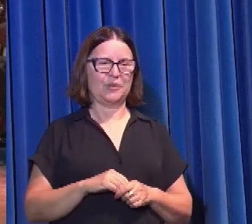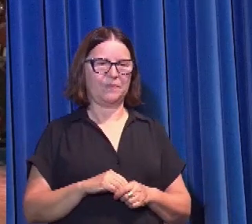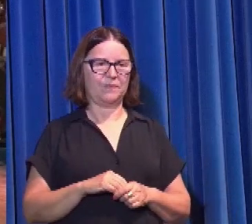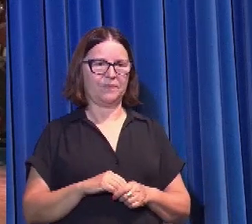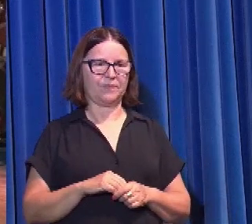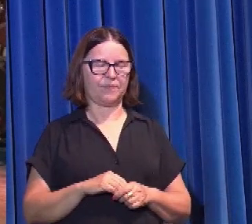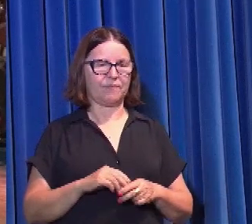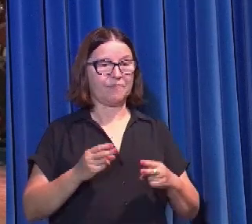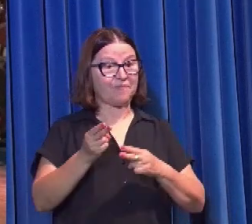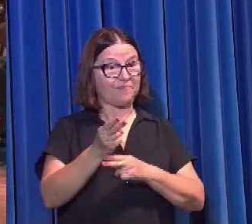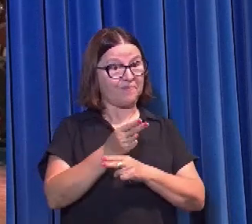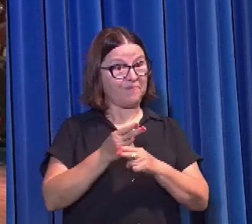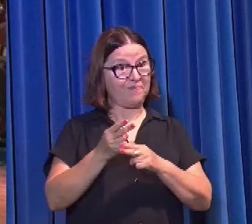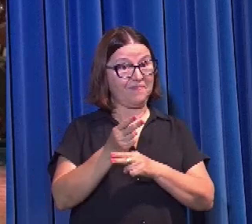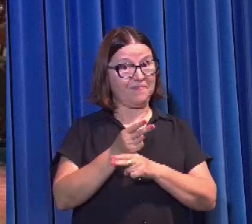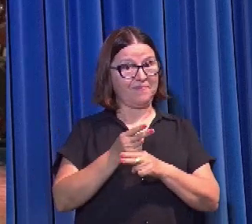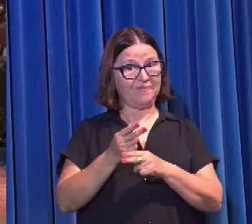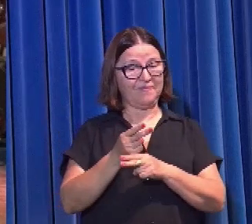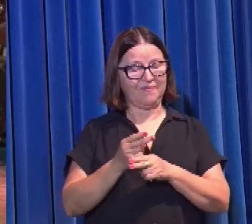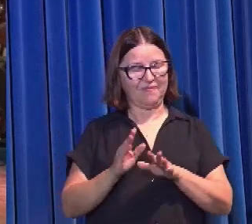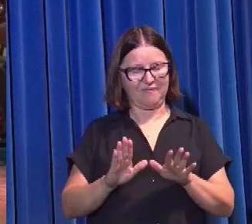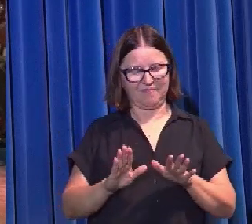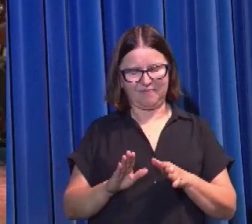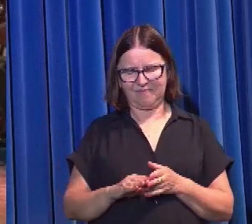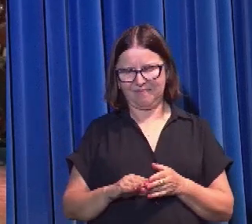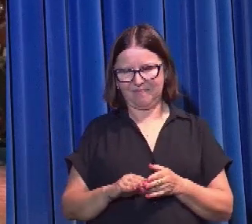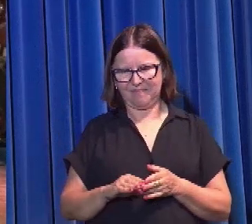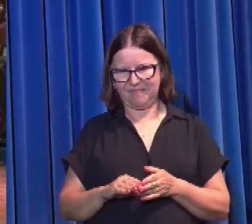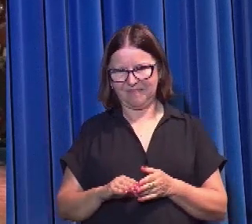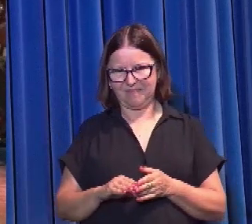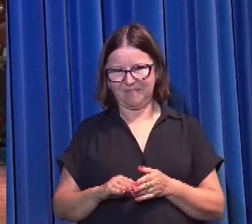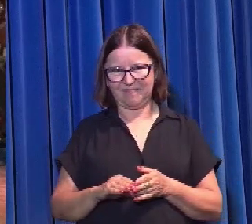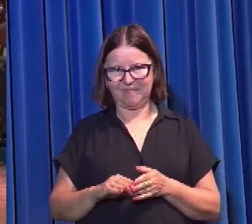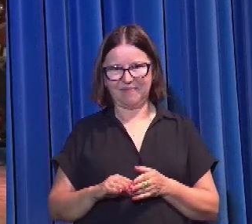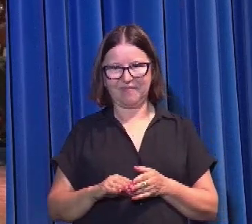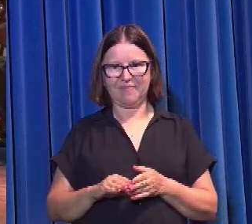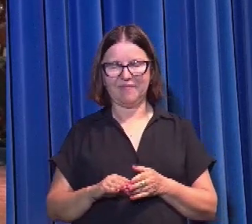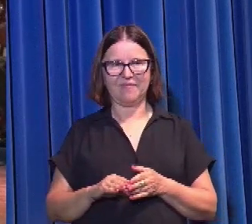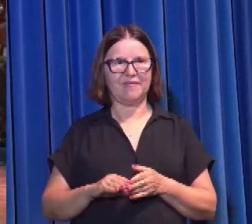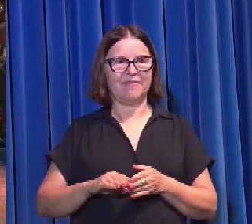Procure, meus irmãos, o cristianismo ele não se desenvolve sozinho.